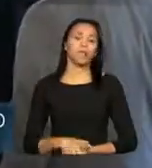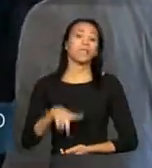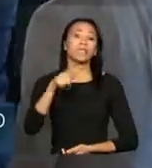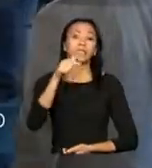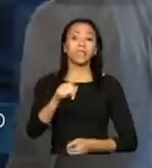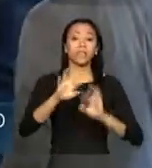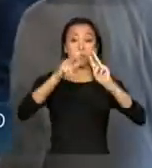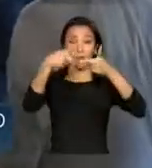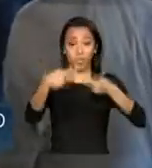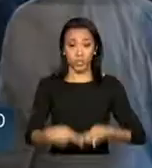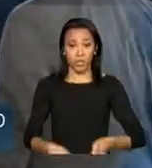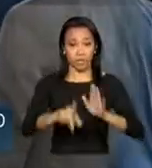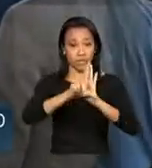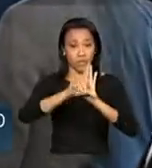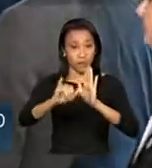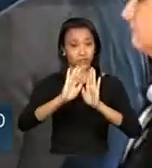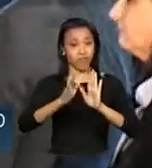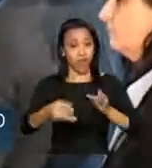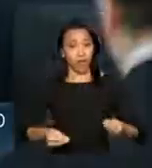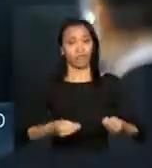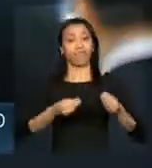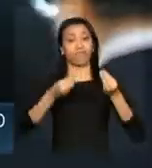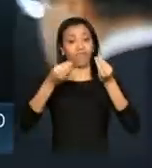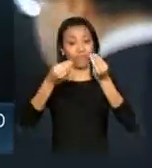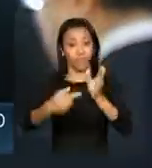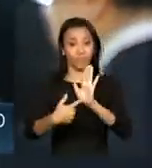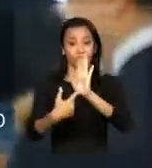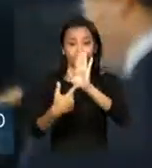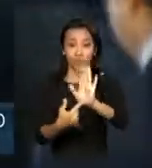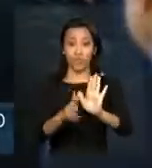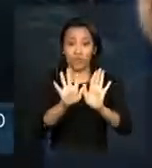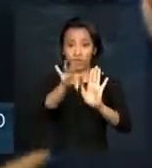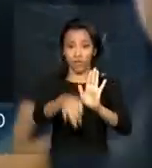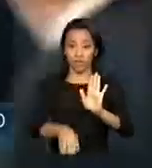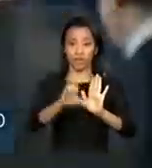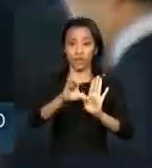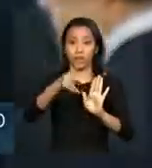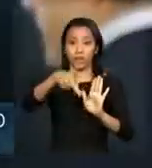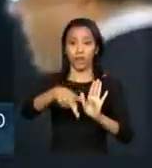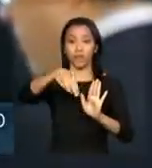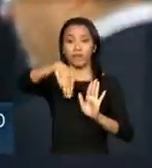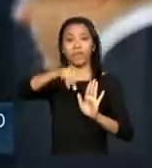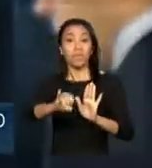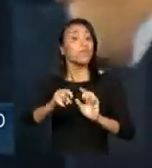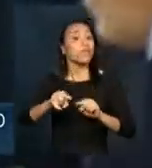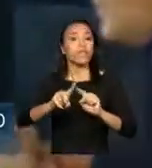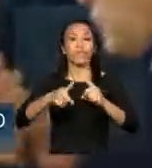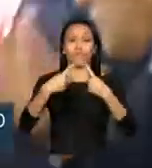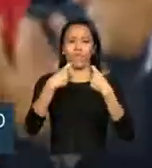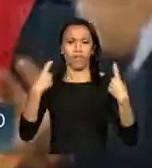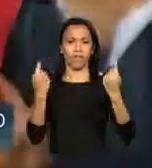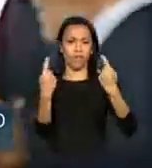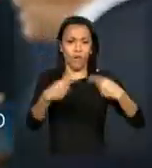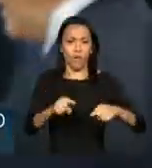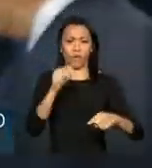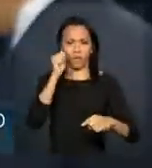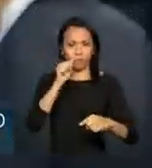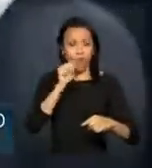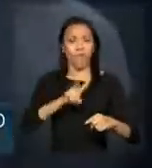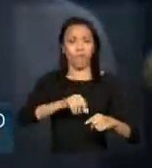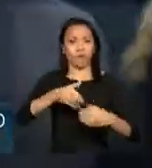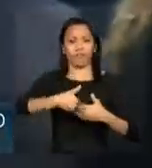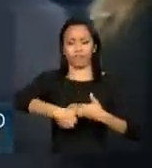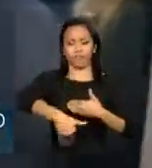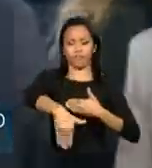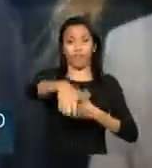7 projetos de lei apresentados no bojo do relatório final da CPMI da violência contra a mulher vão à votação